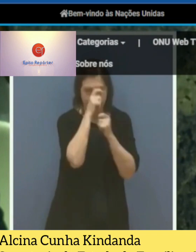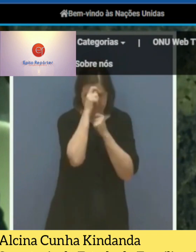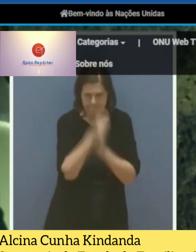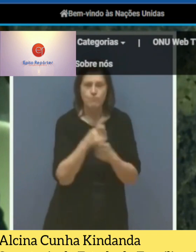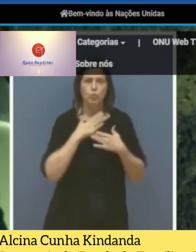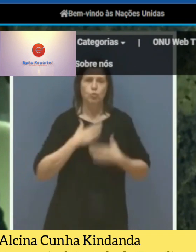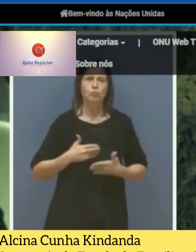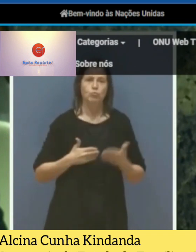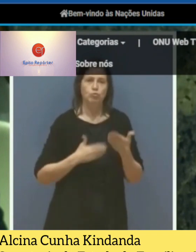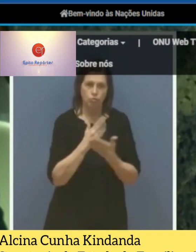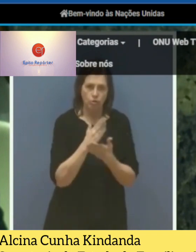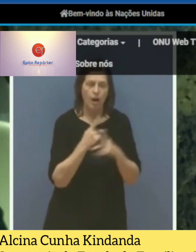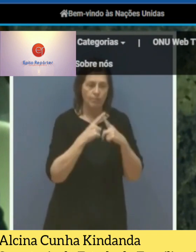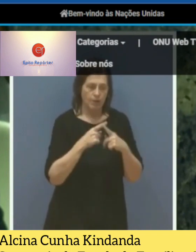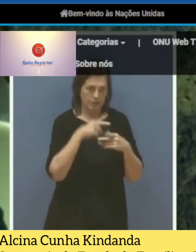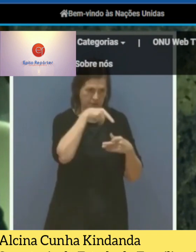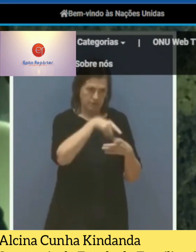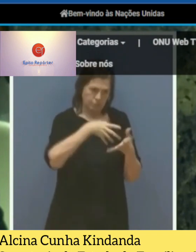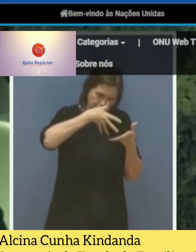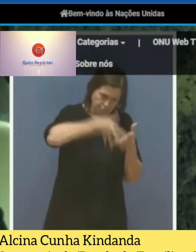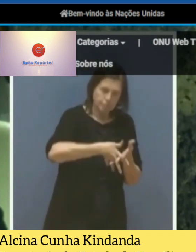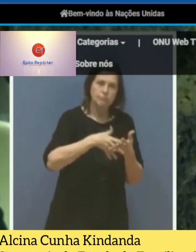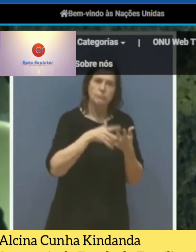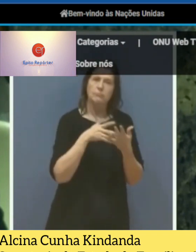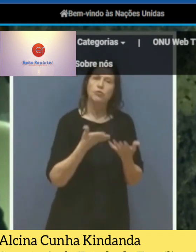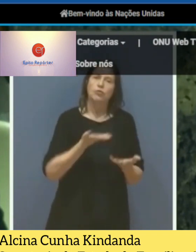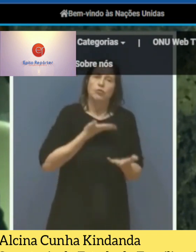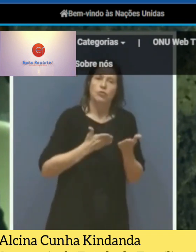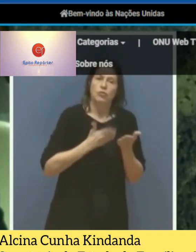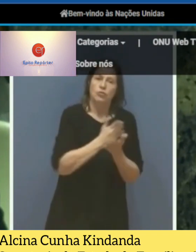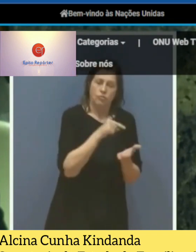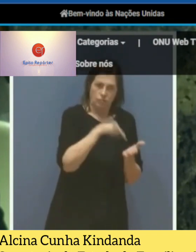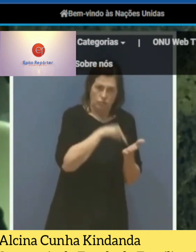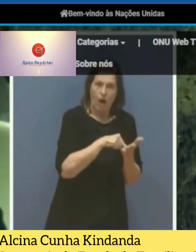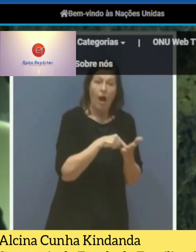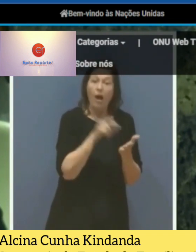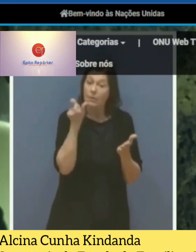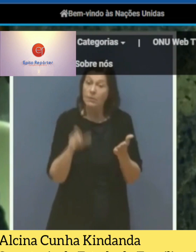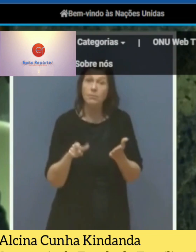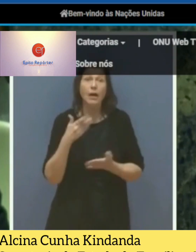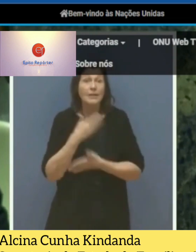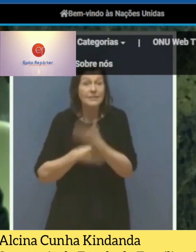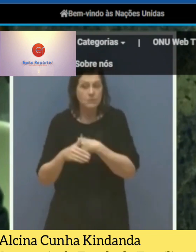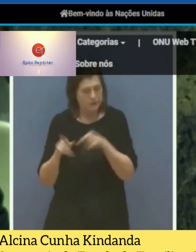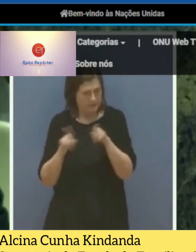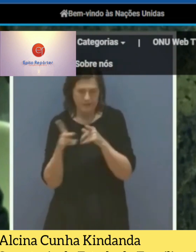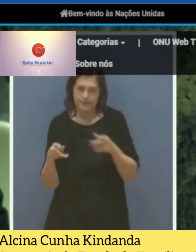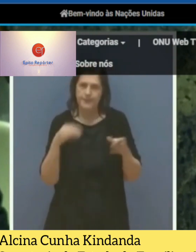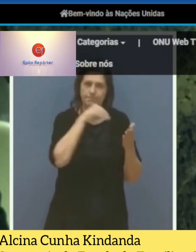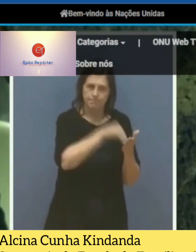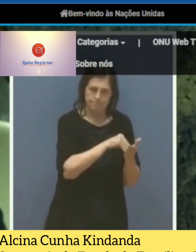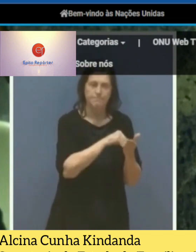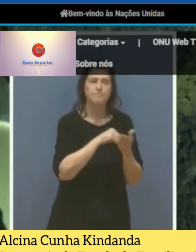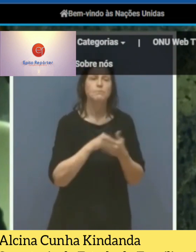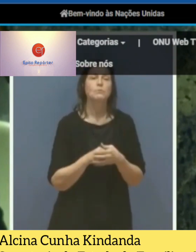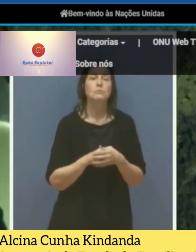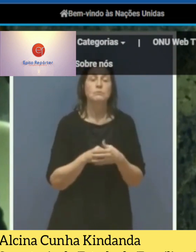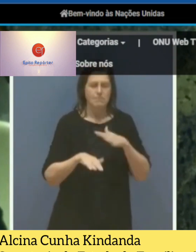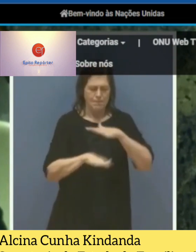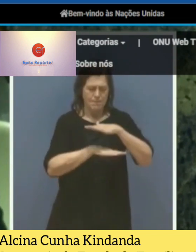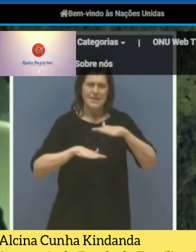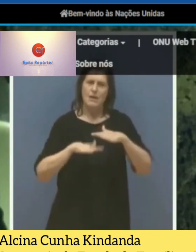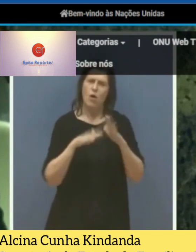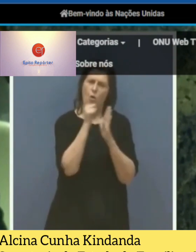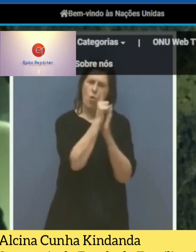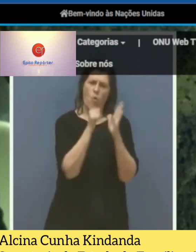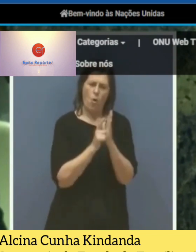constitucional com suas com deficiência de qual forma as leis ordinárias regulamentam os diversos setores